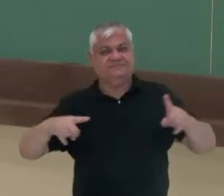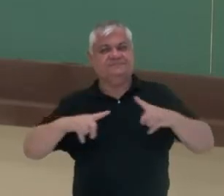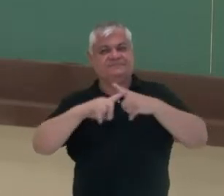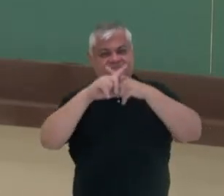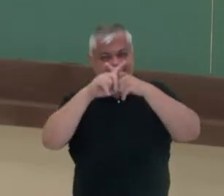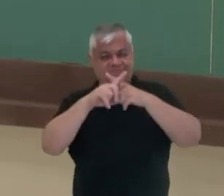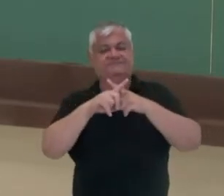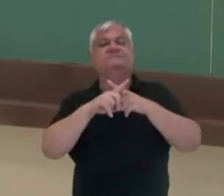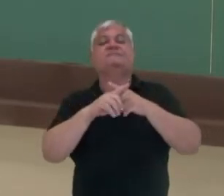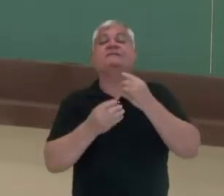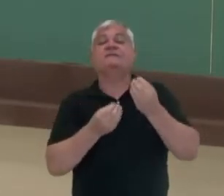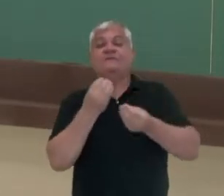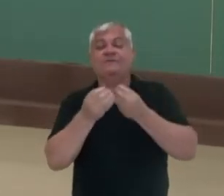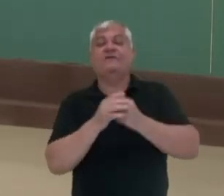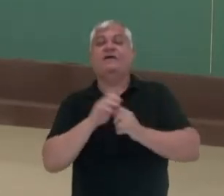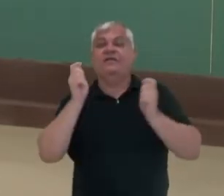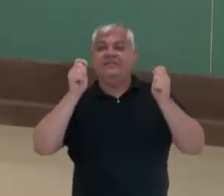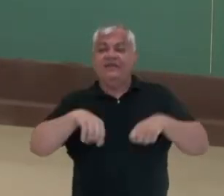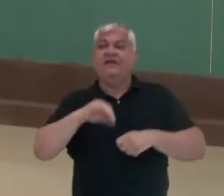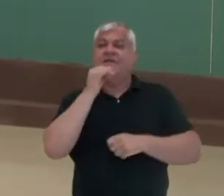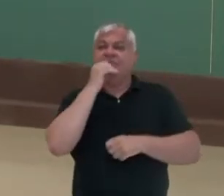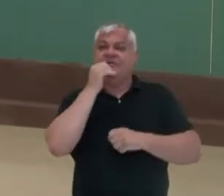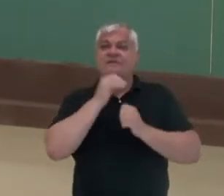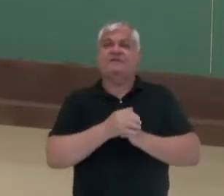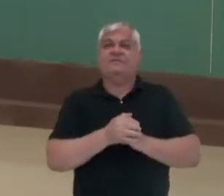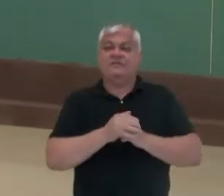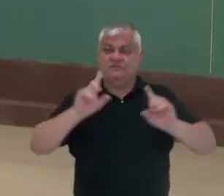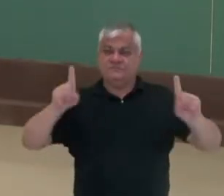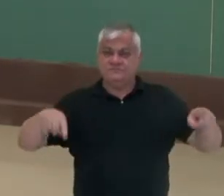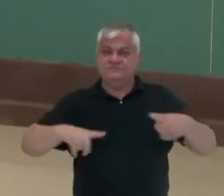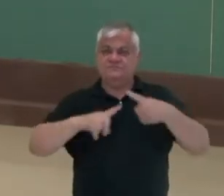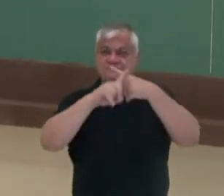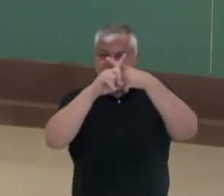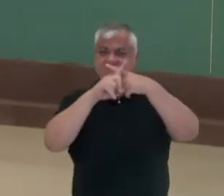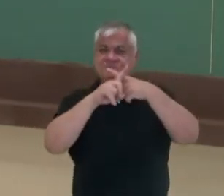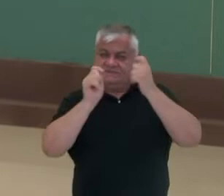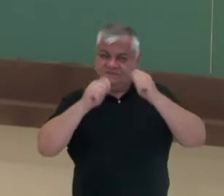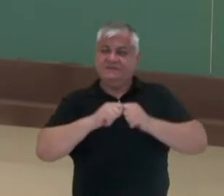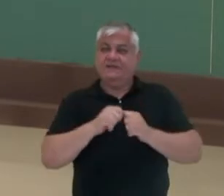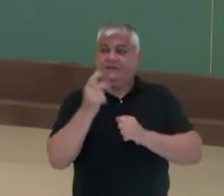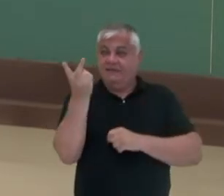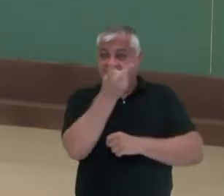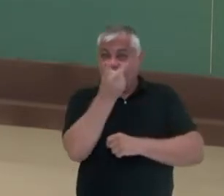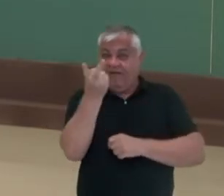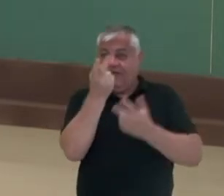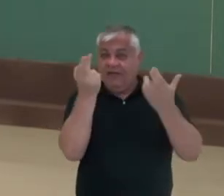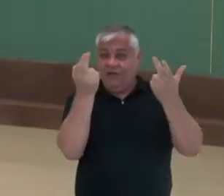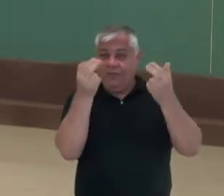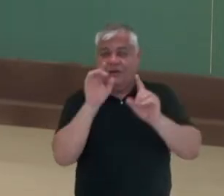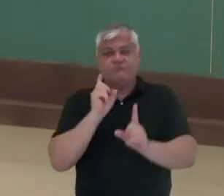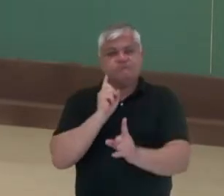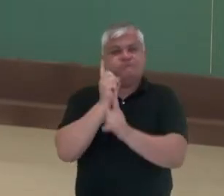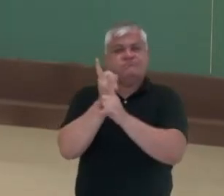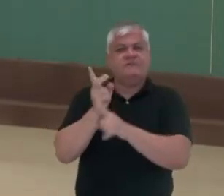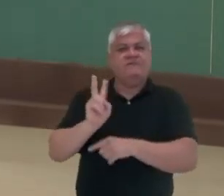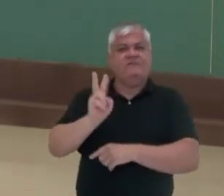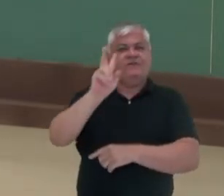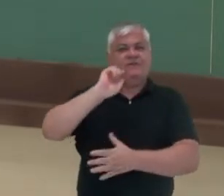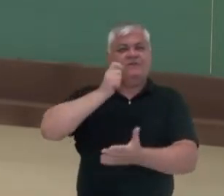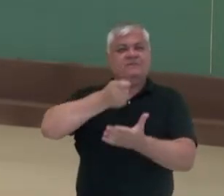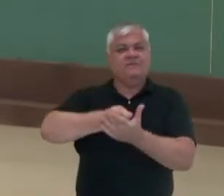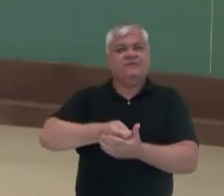das proporções, que me diz que a multiplicação dos extremos são iguais, e eu encontro o valor do quilo de café